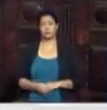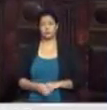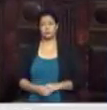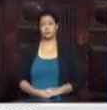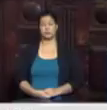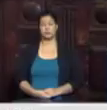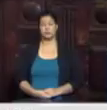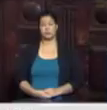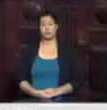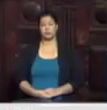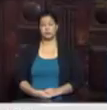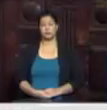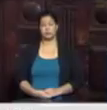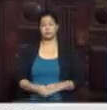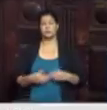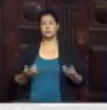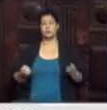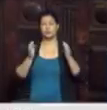nos informa